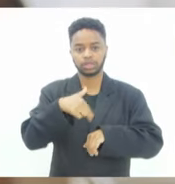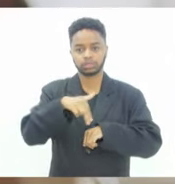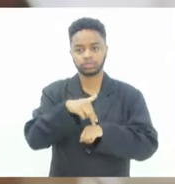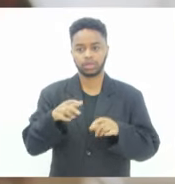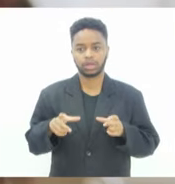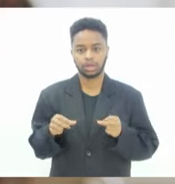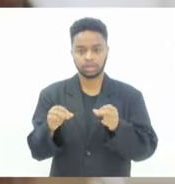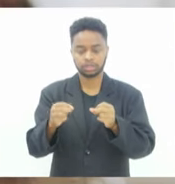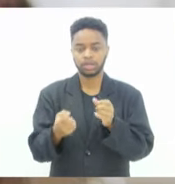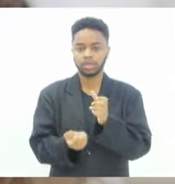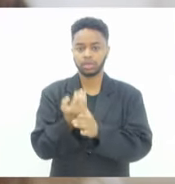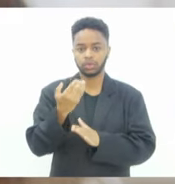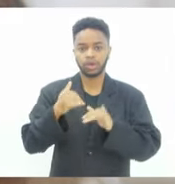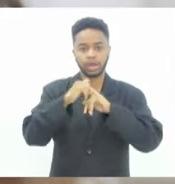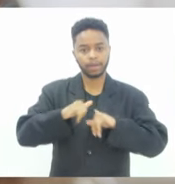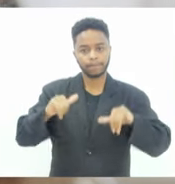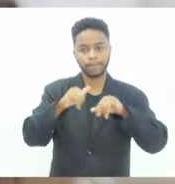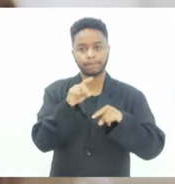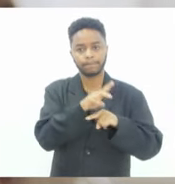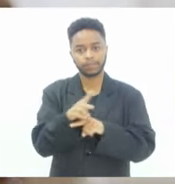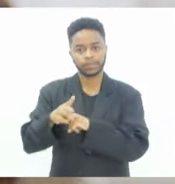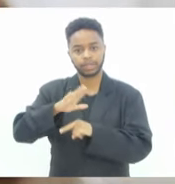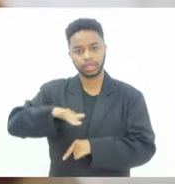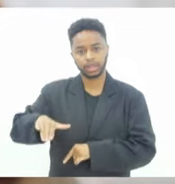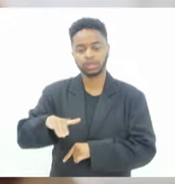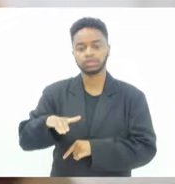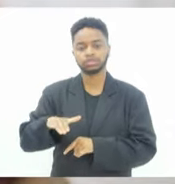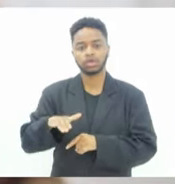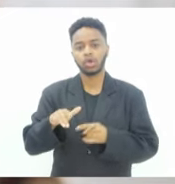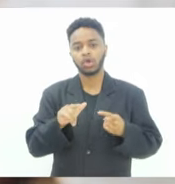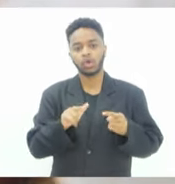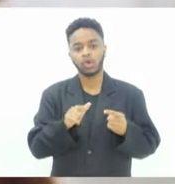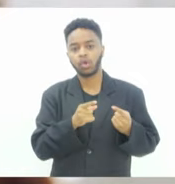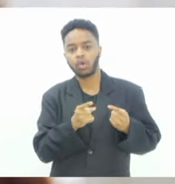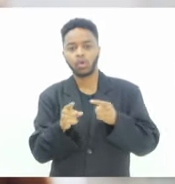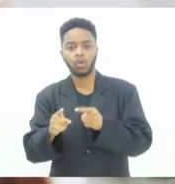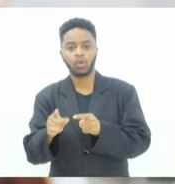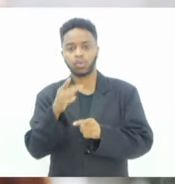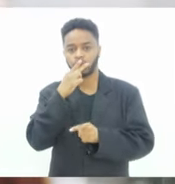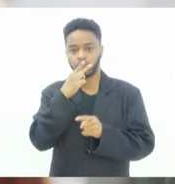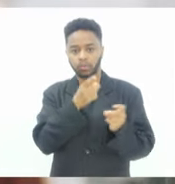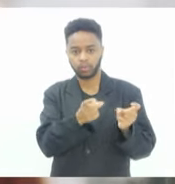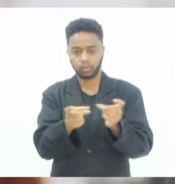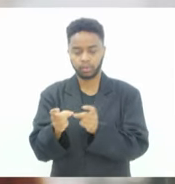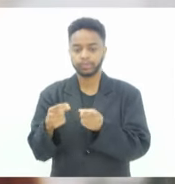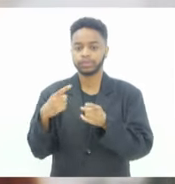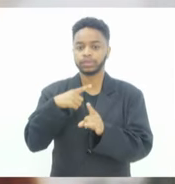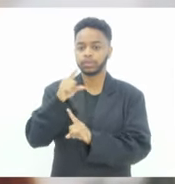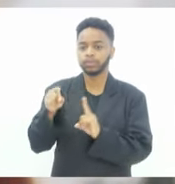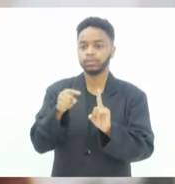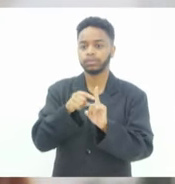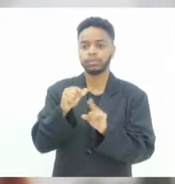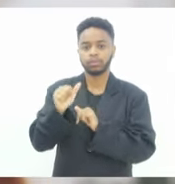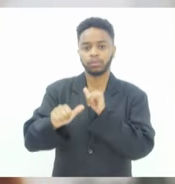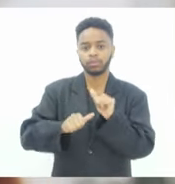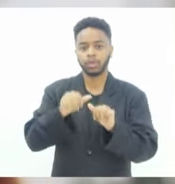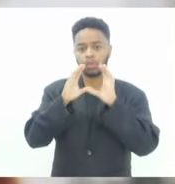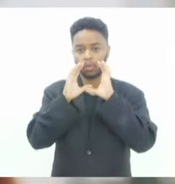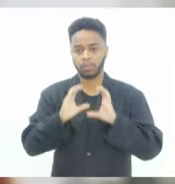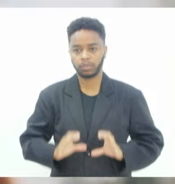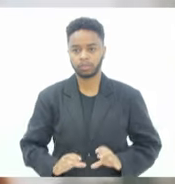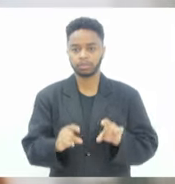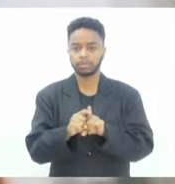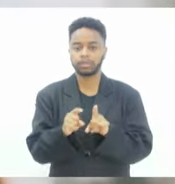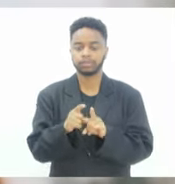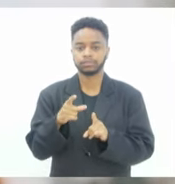lançaram a campanha Proteção das Crianças contra a Interferência da Indústria do Tabaco. O objetivo é promover uma mudança de comportamento, além